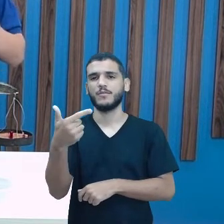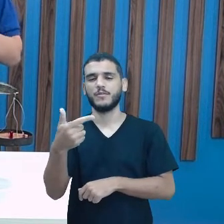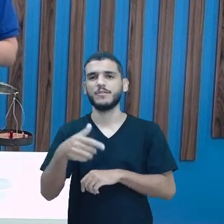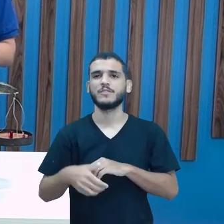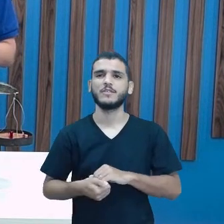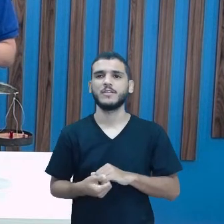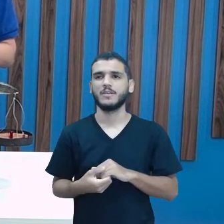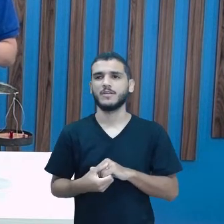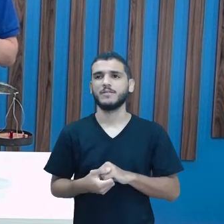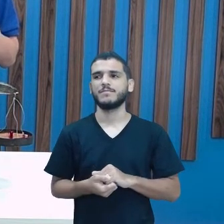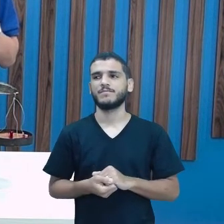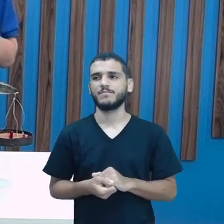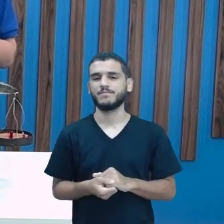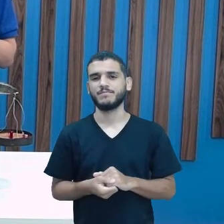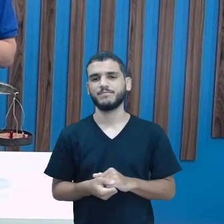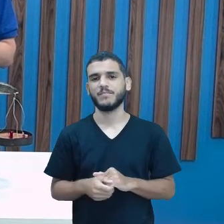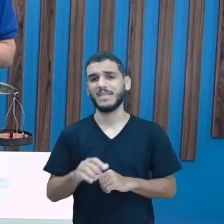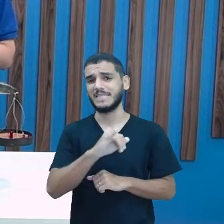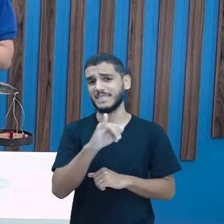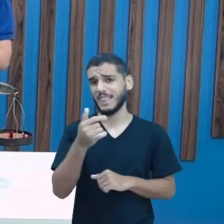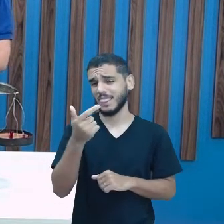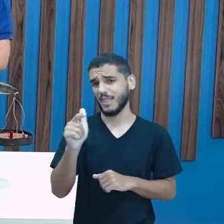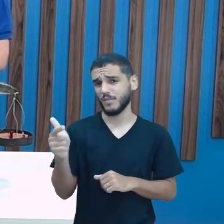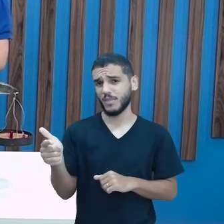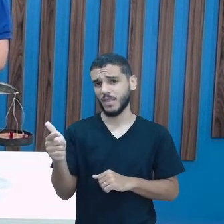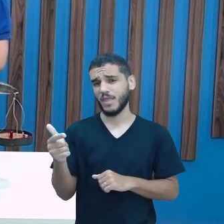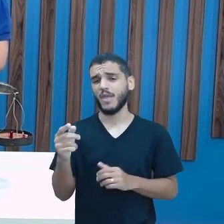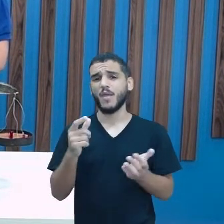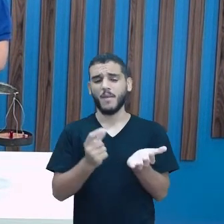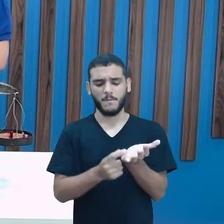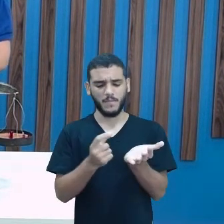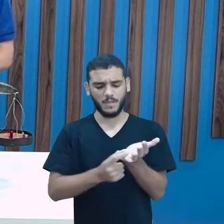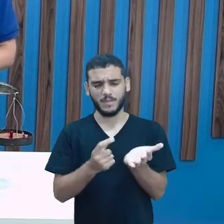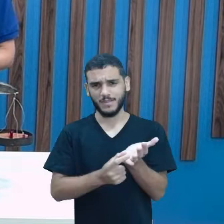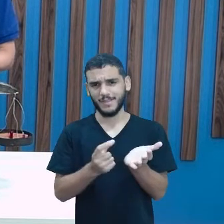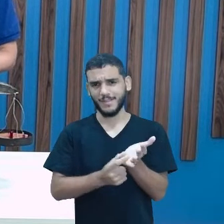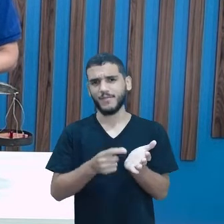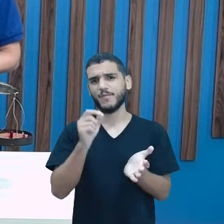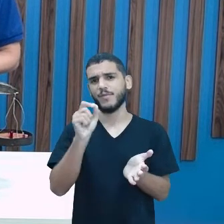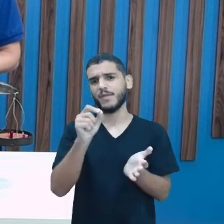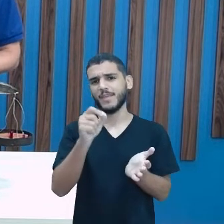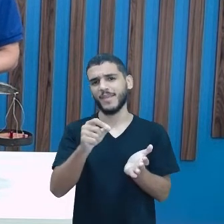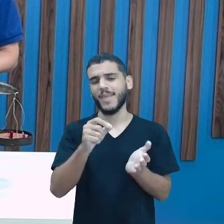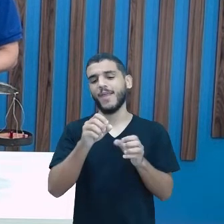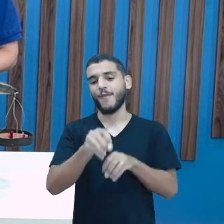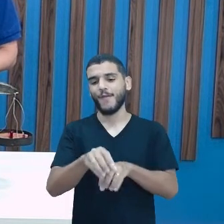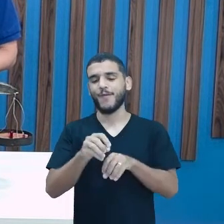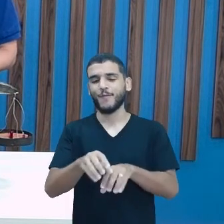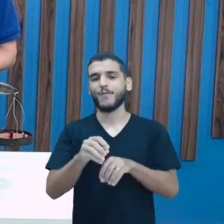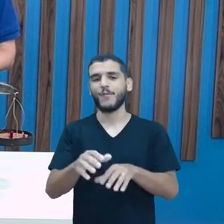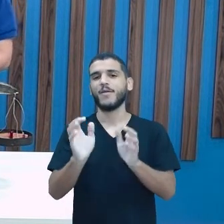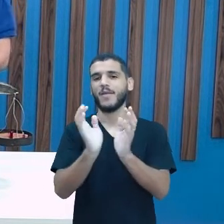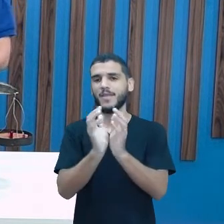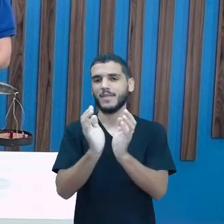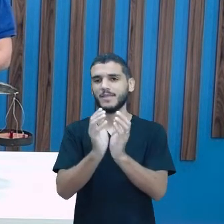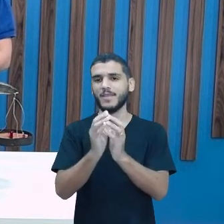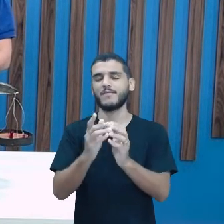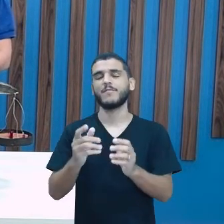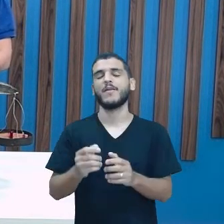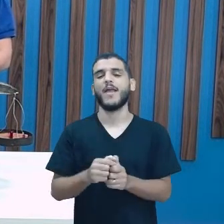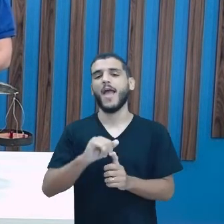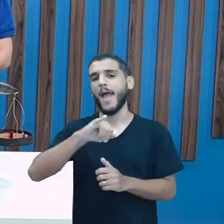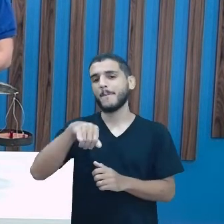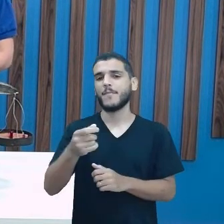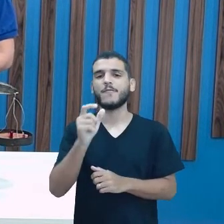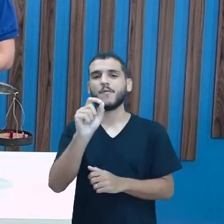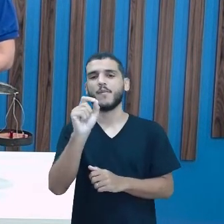você ainda não tem um aplicativo do Educa Recife, aproveita o QR Code que está aí, ó, no cantinho da tela. Aponta